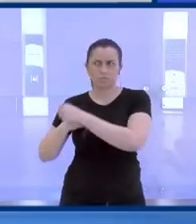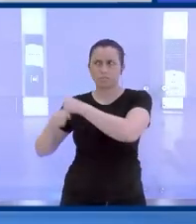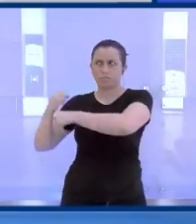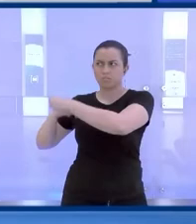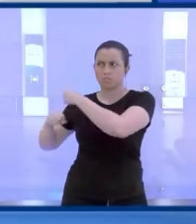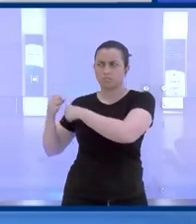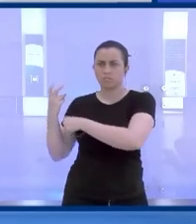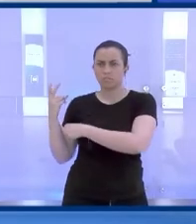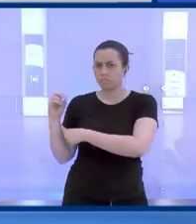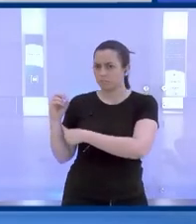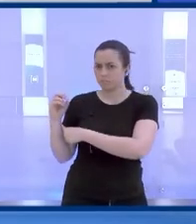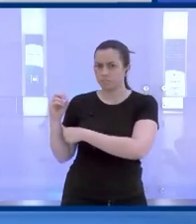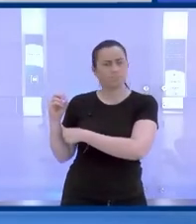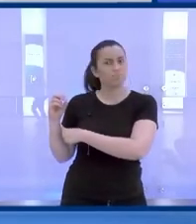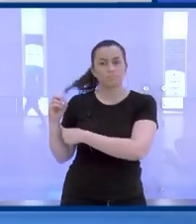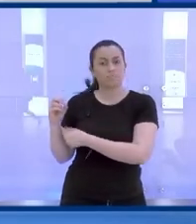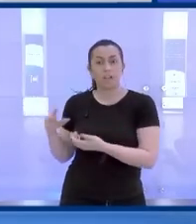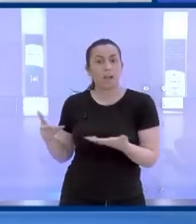agora.